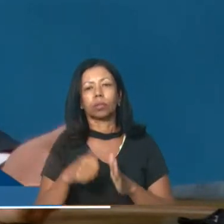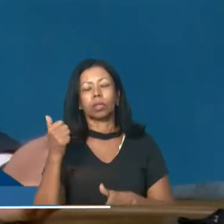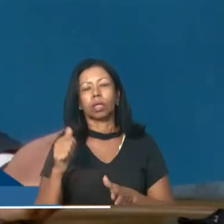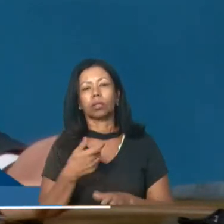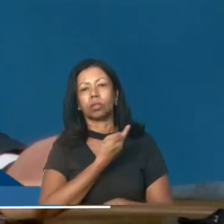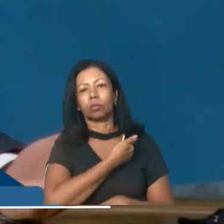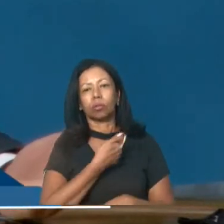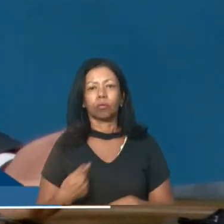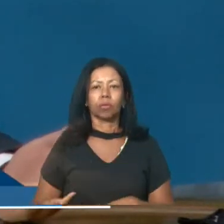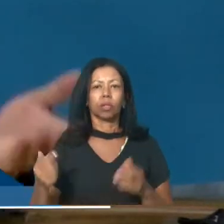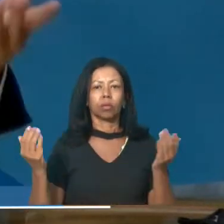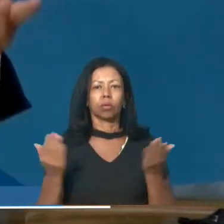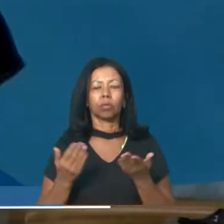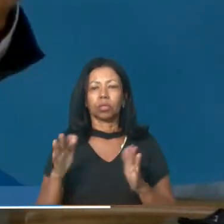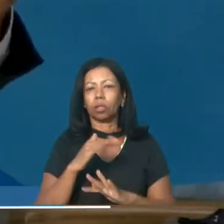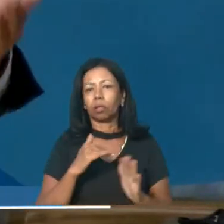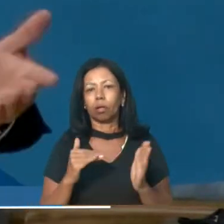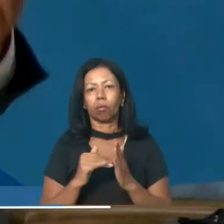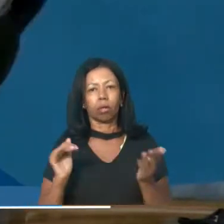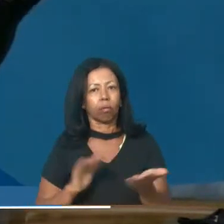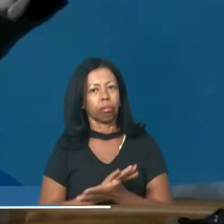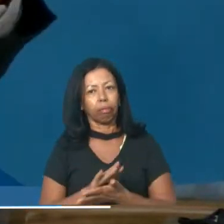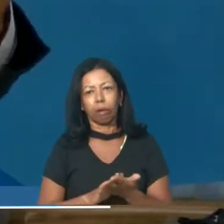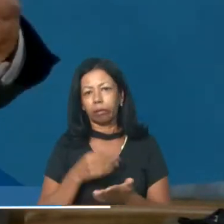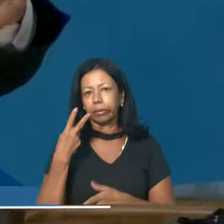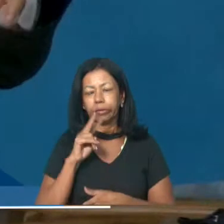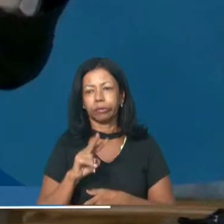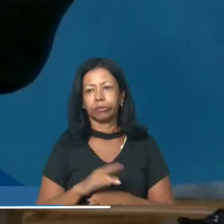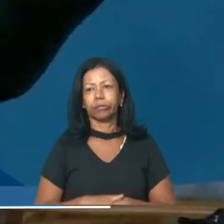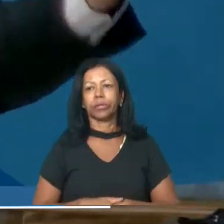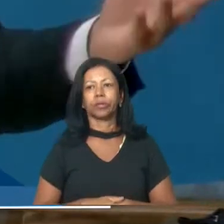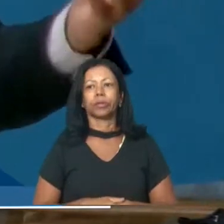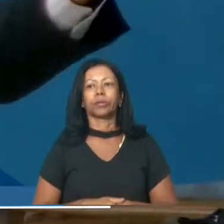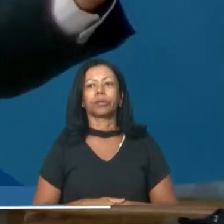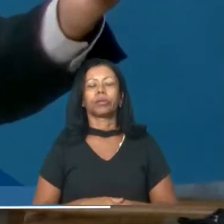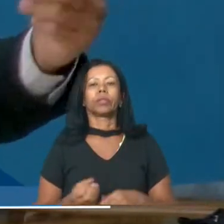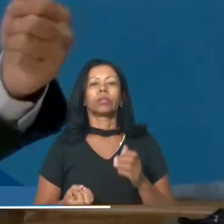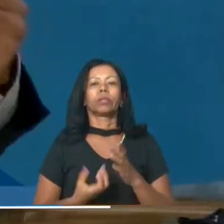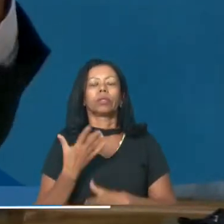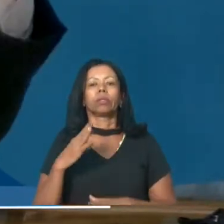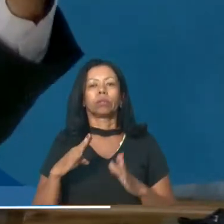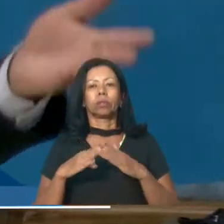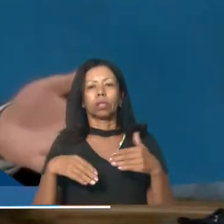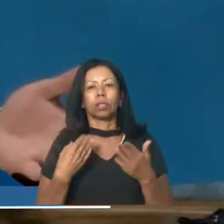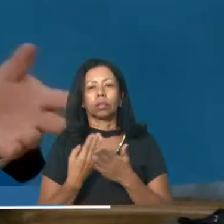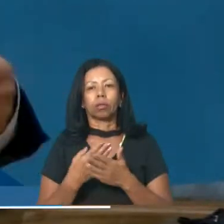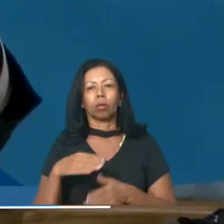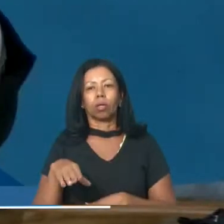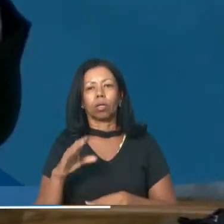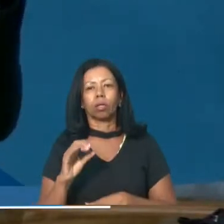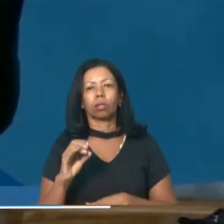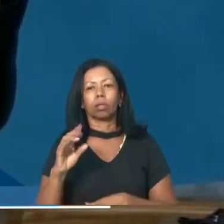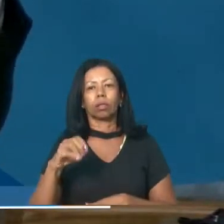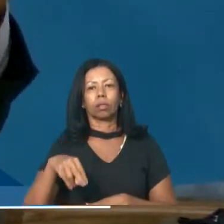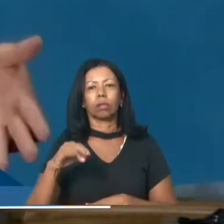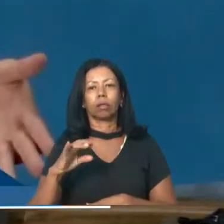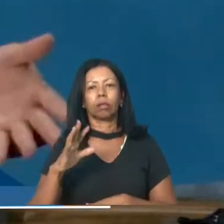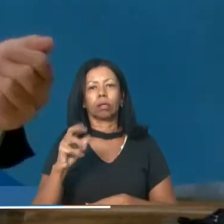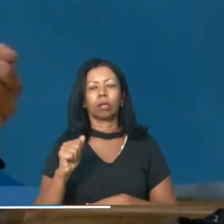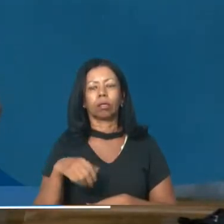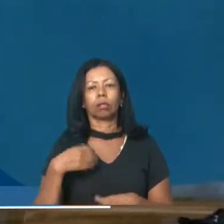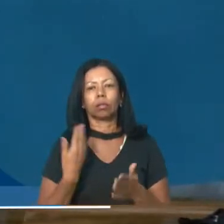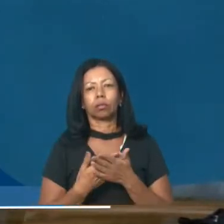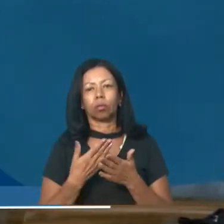hoje não vimos nada. Não vimos a efetiva realização e montagem da escola, da clínica escola, dos direitos dos